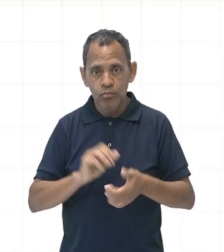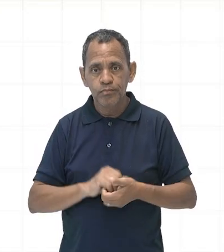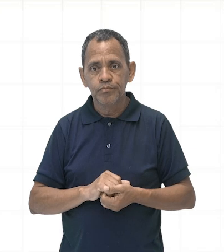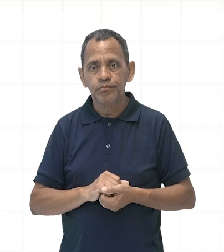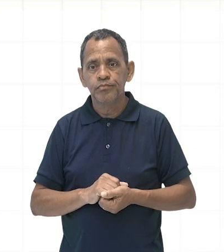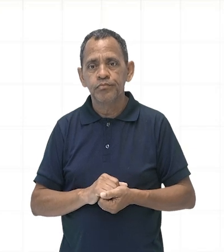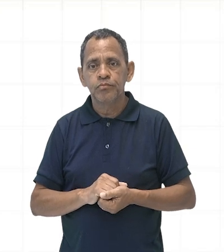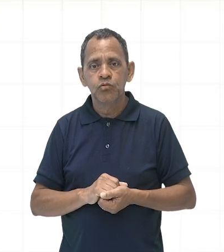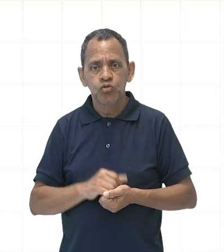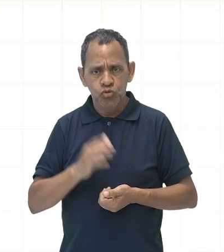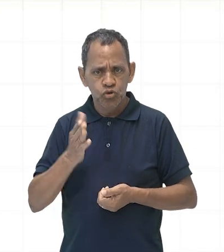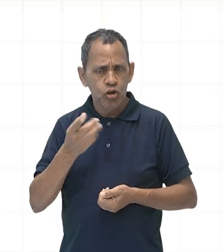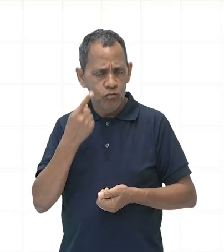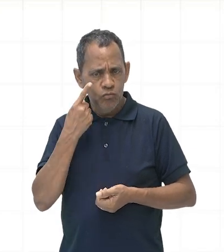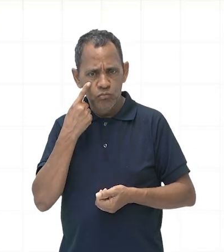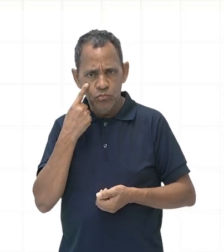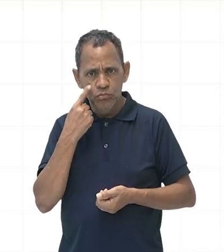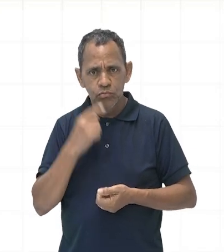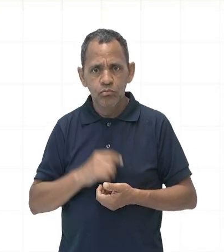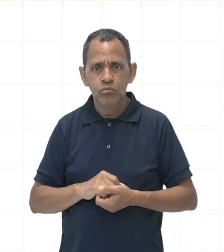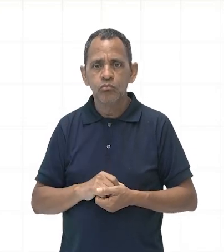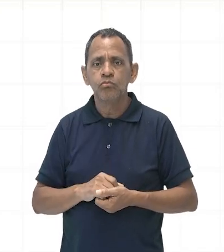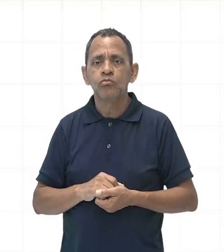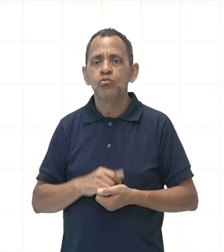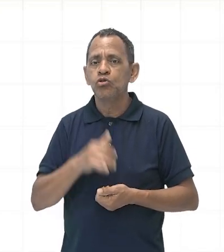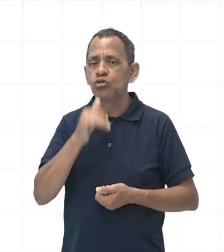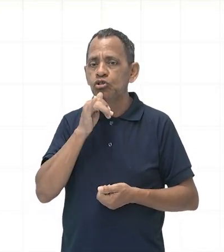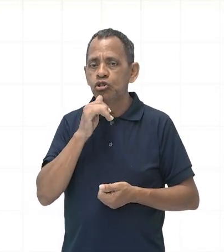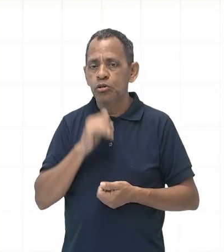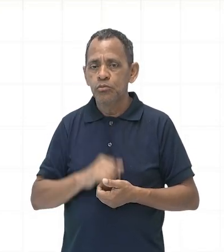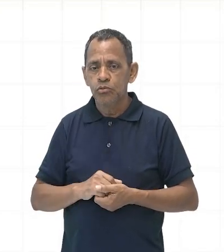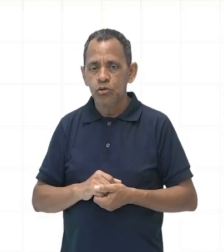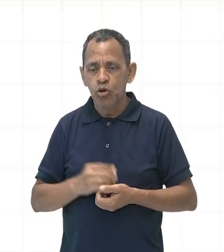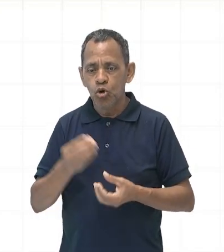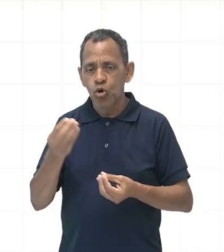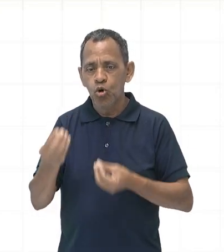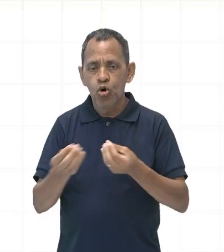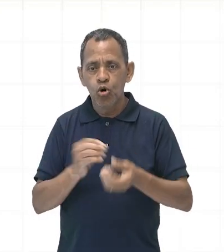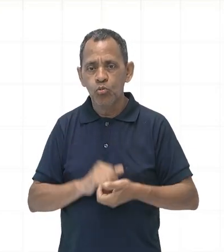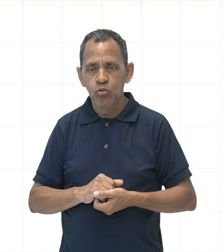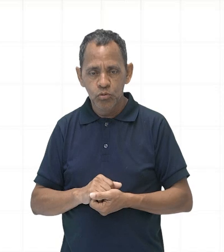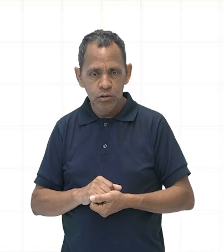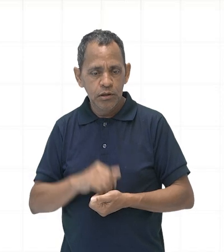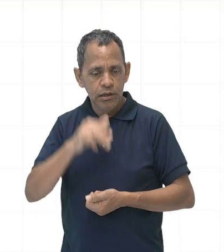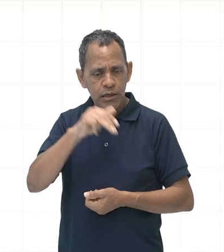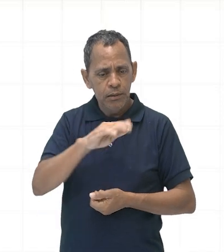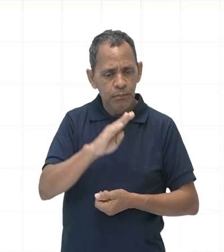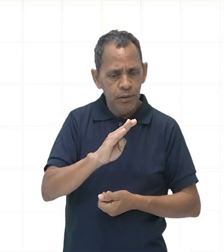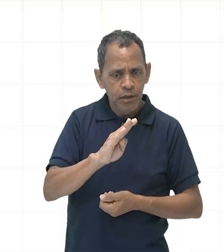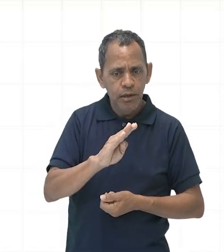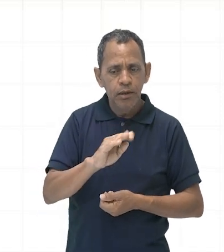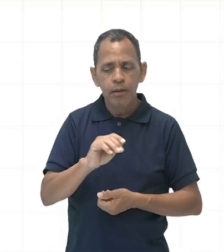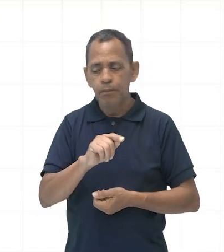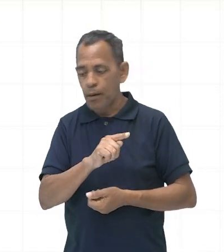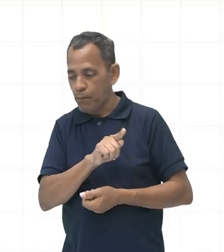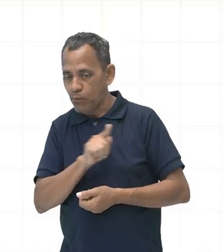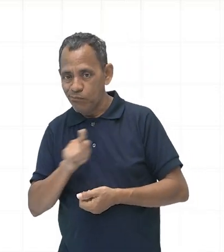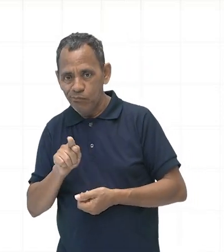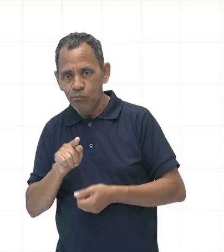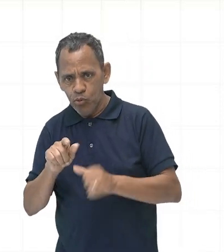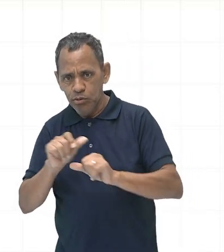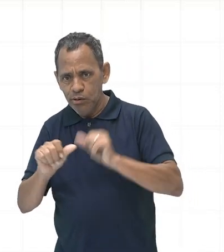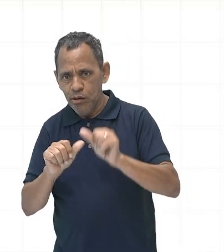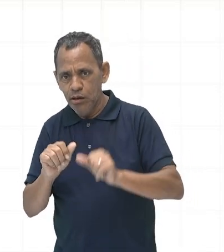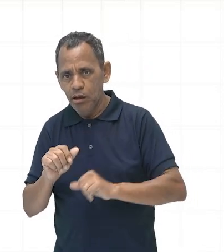como a gente já viu aqui, né? Para a gente sair de megabyte e ir para kilobyte, como a gente queria saber,